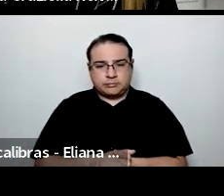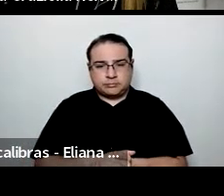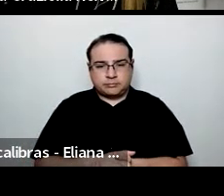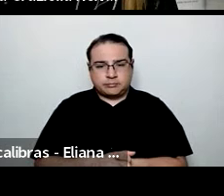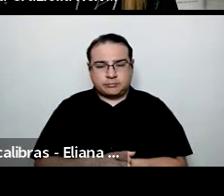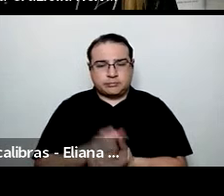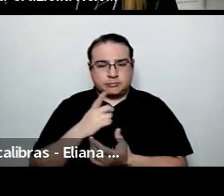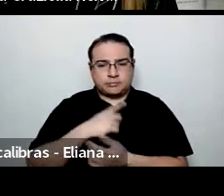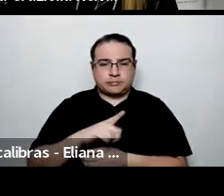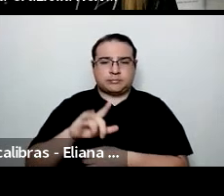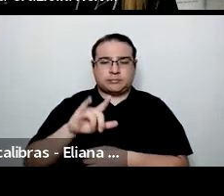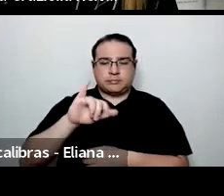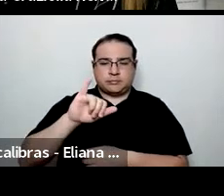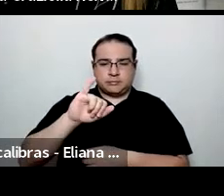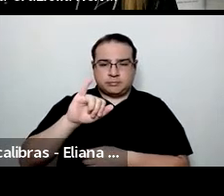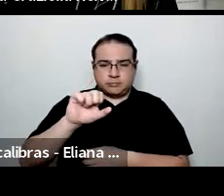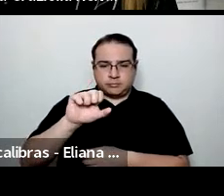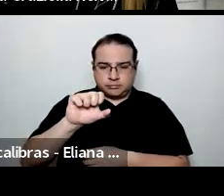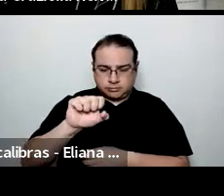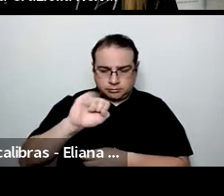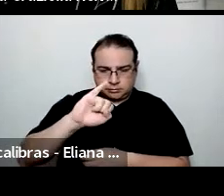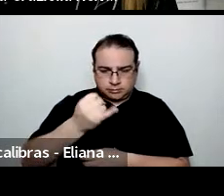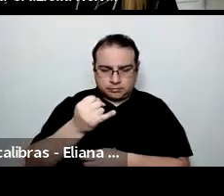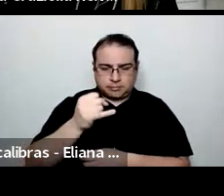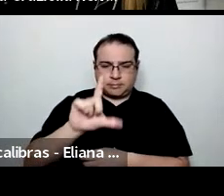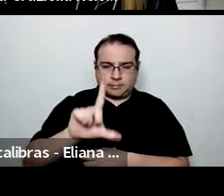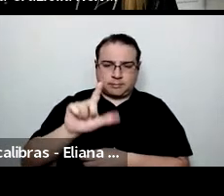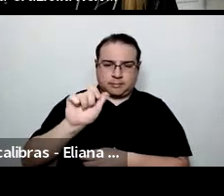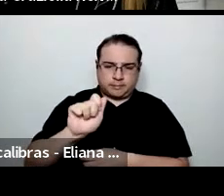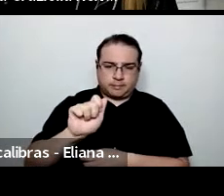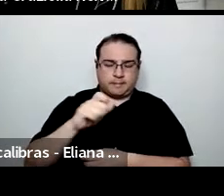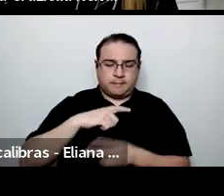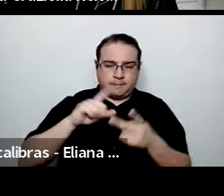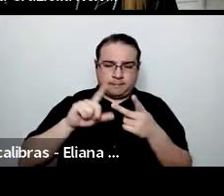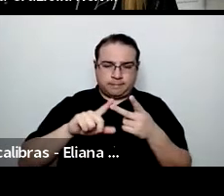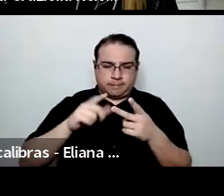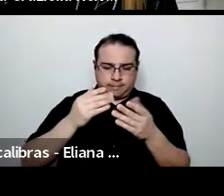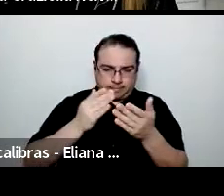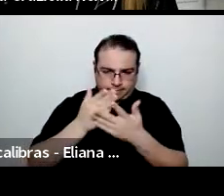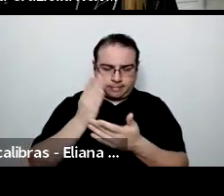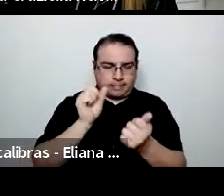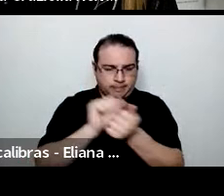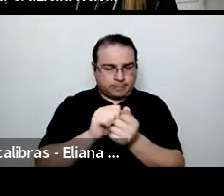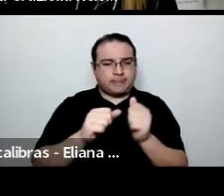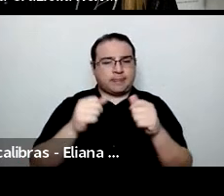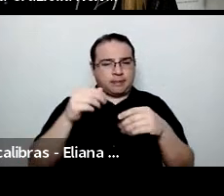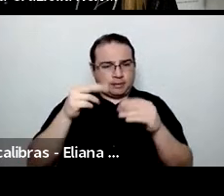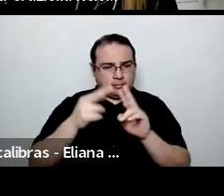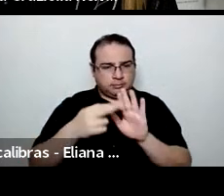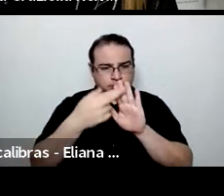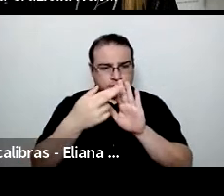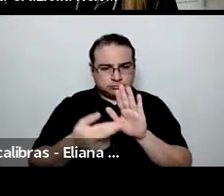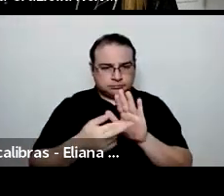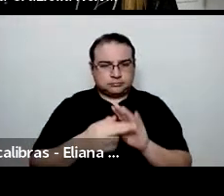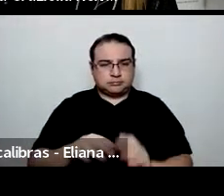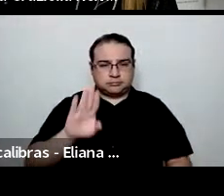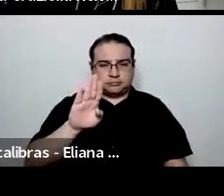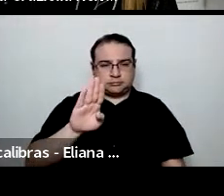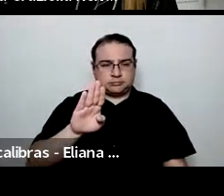Rua José Luiz Almeida relator o presidente disse é a juíza Joseane Bezerra